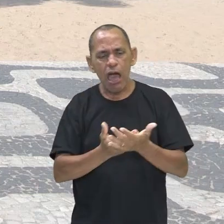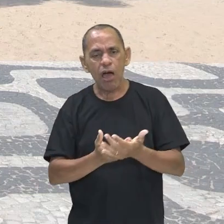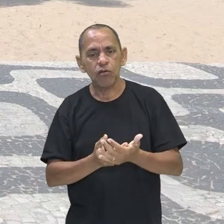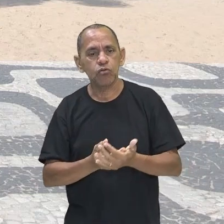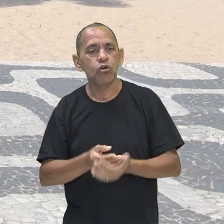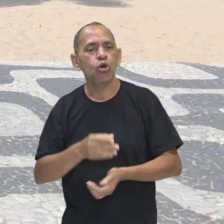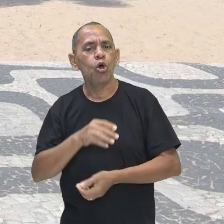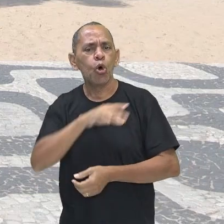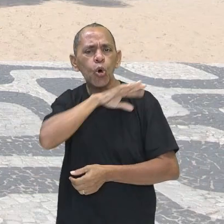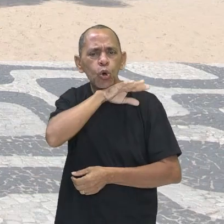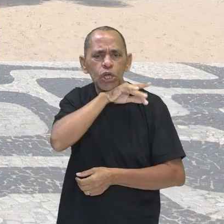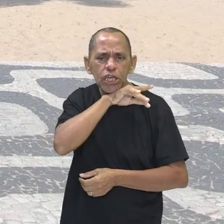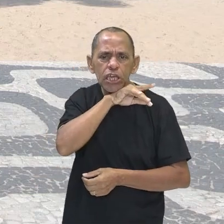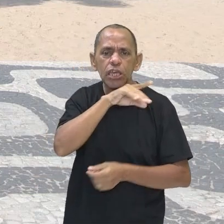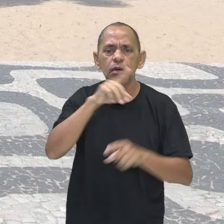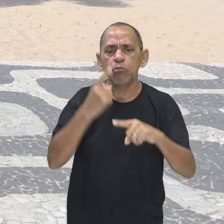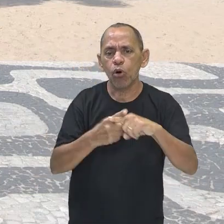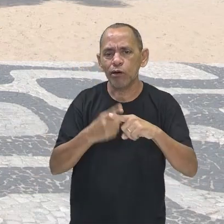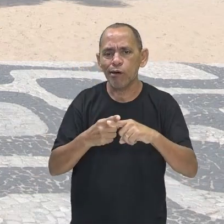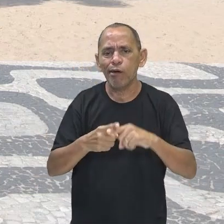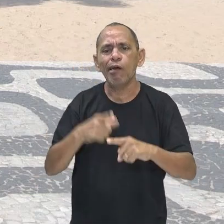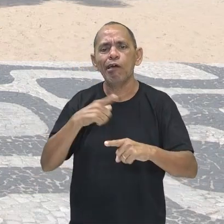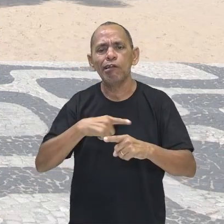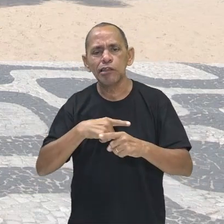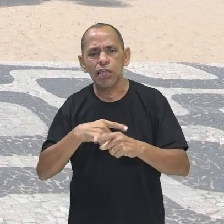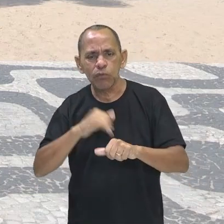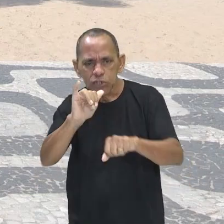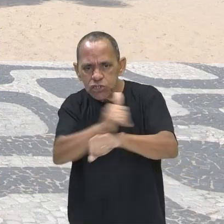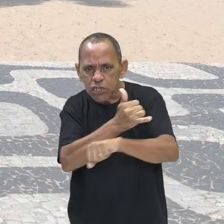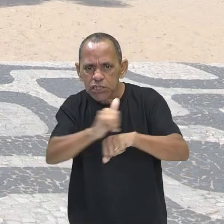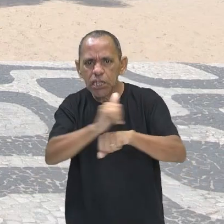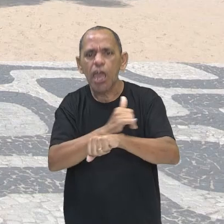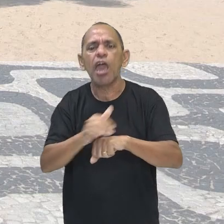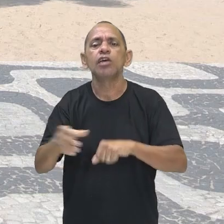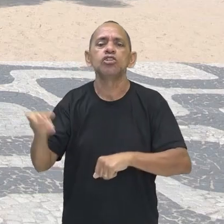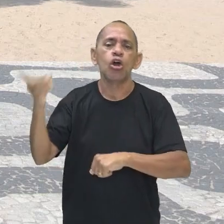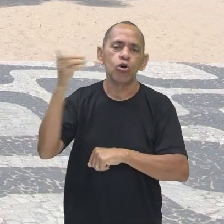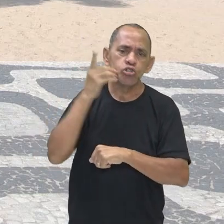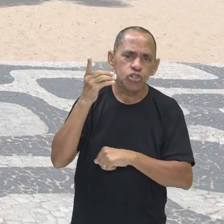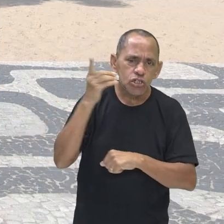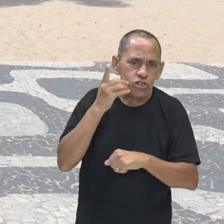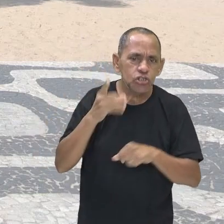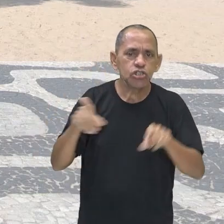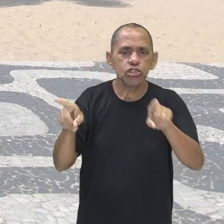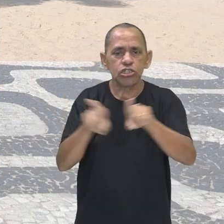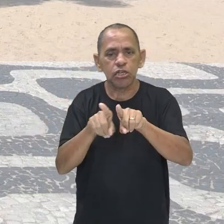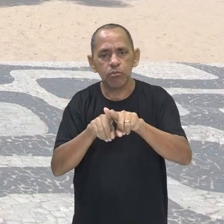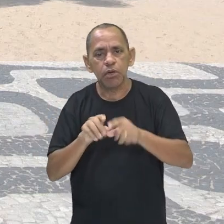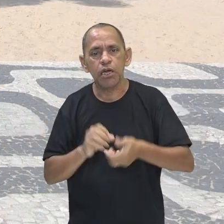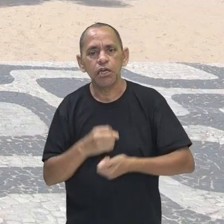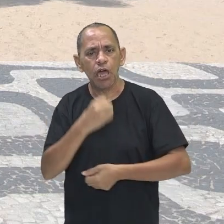E ele justamente tem esses temas do cotidiano, a voz coloquial bem